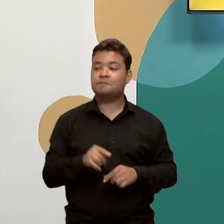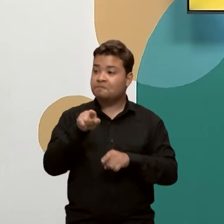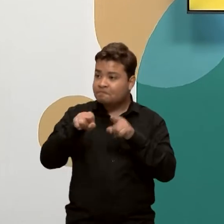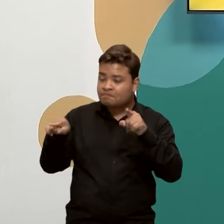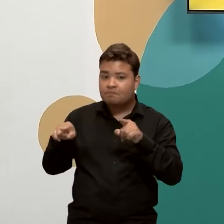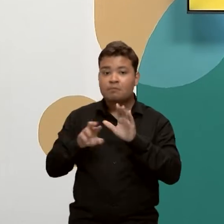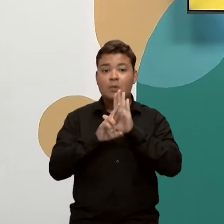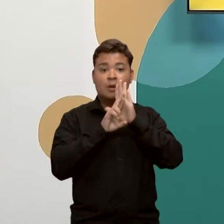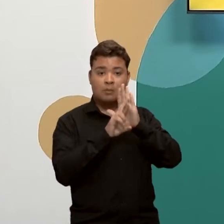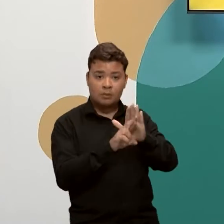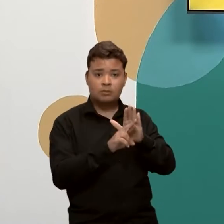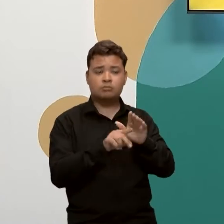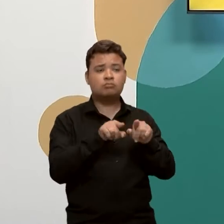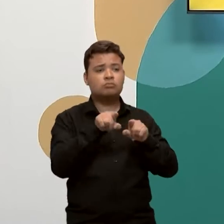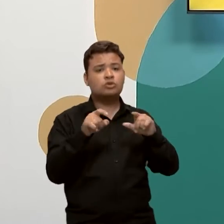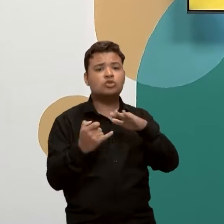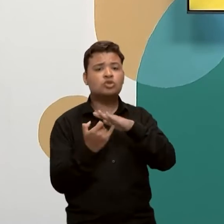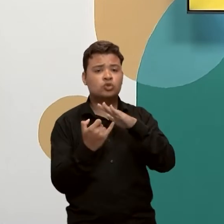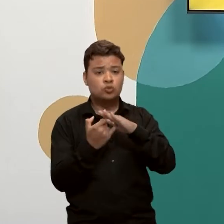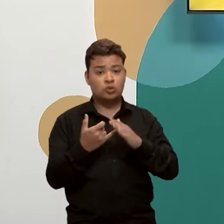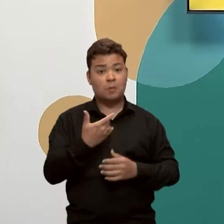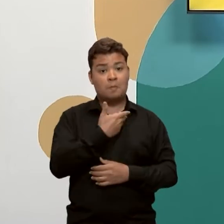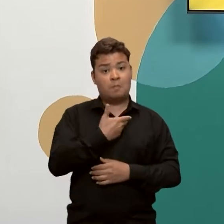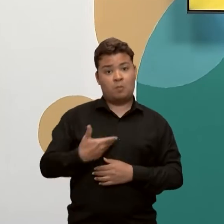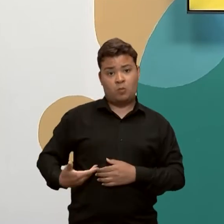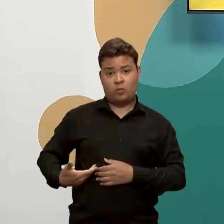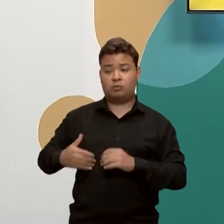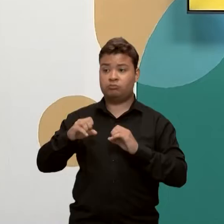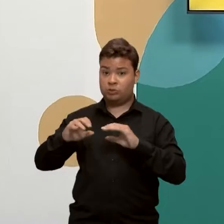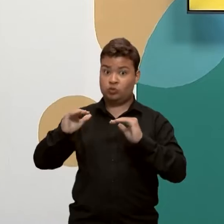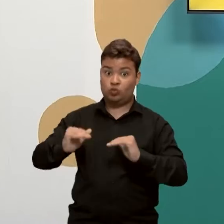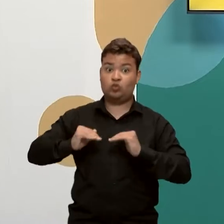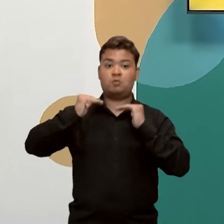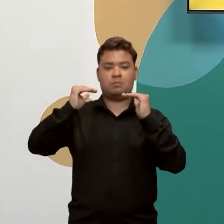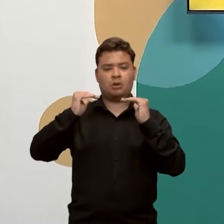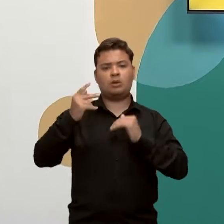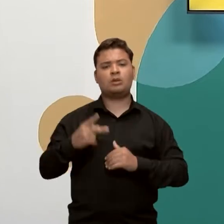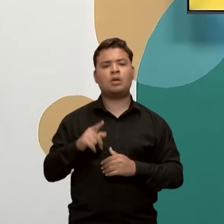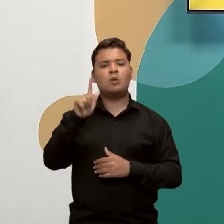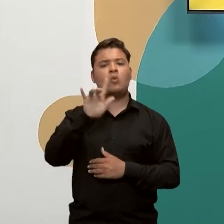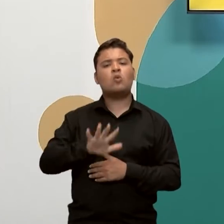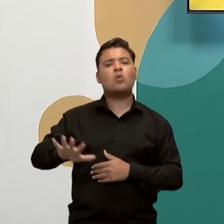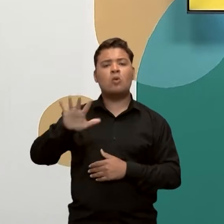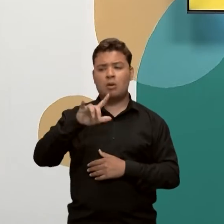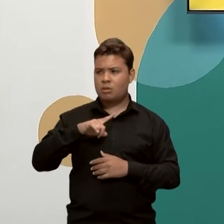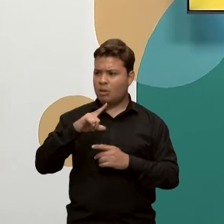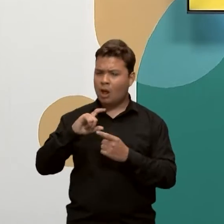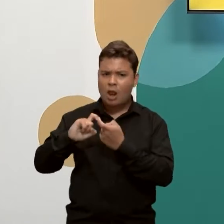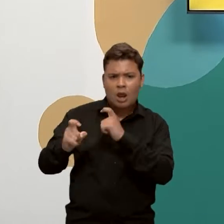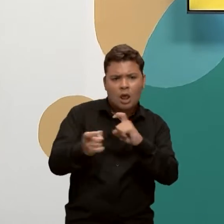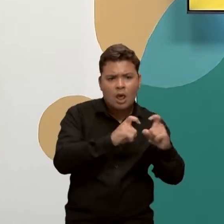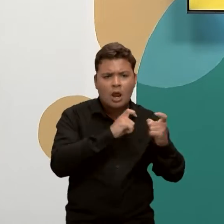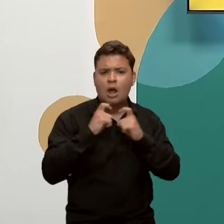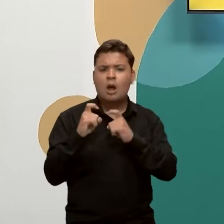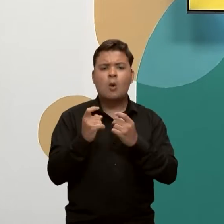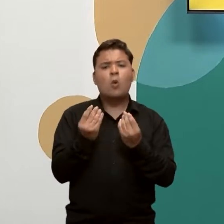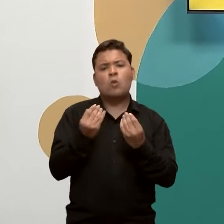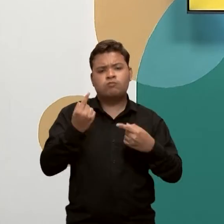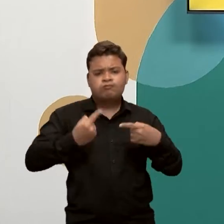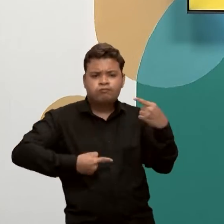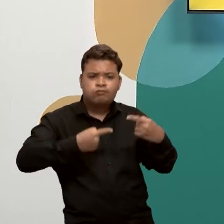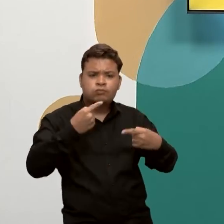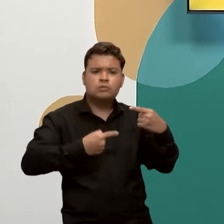Representantes das instituições públicas de ensino superior de Goiás se reuniram para discutir a manutenção